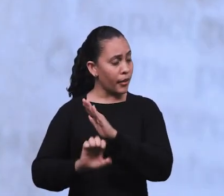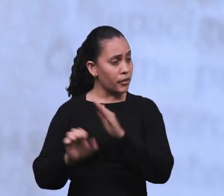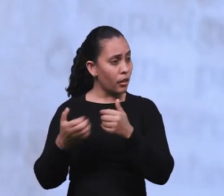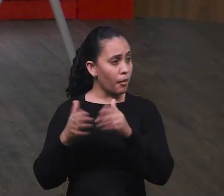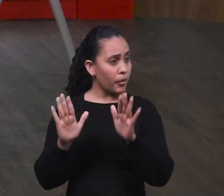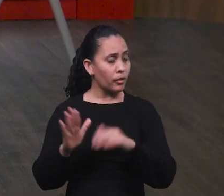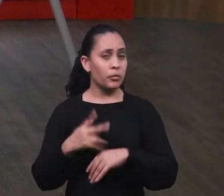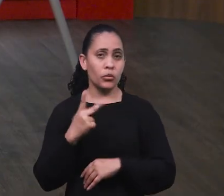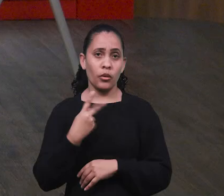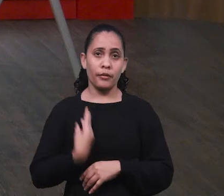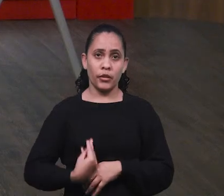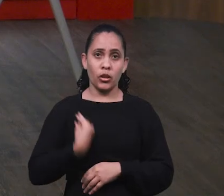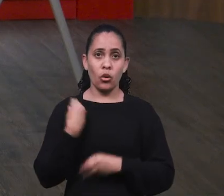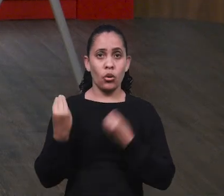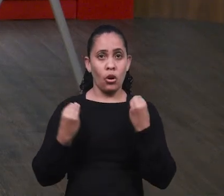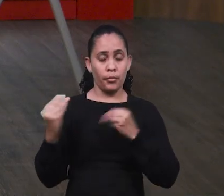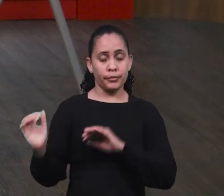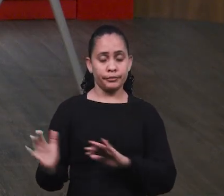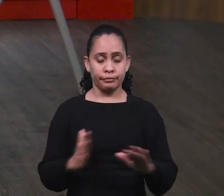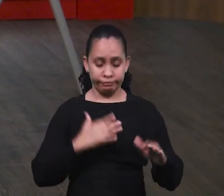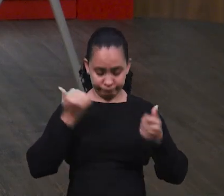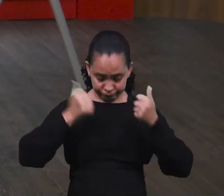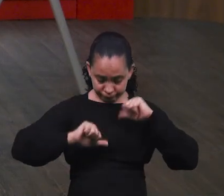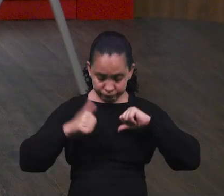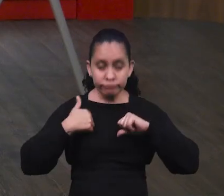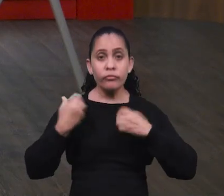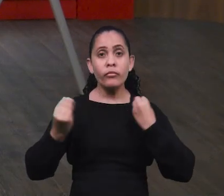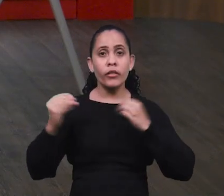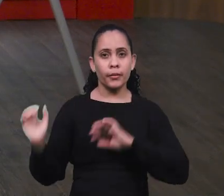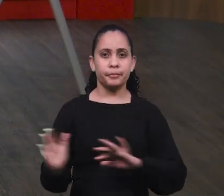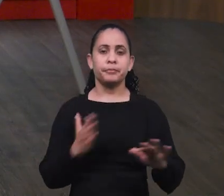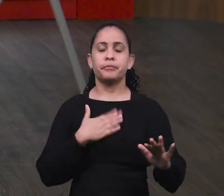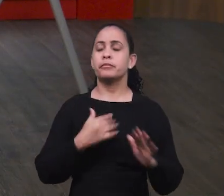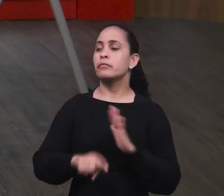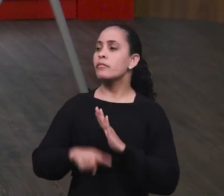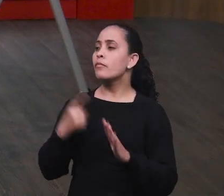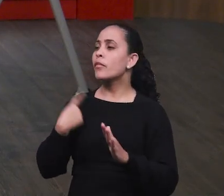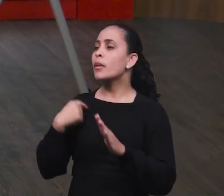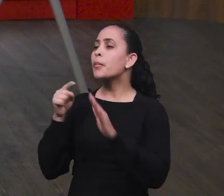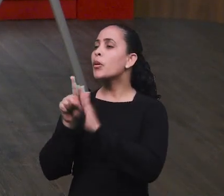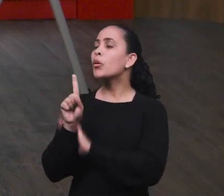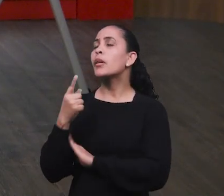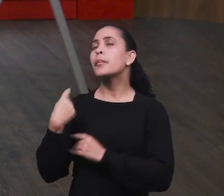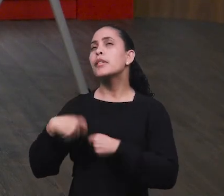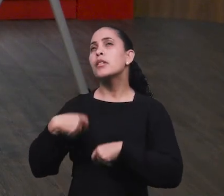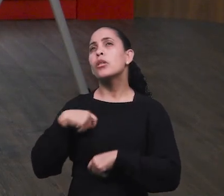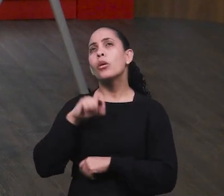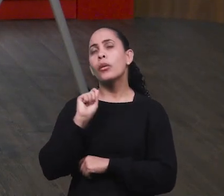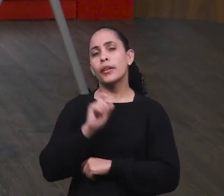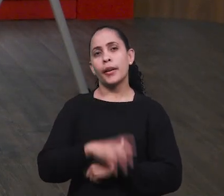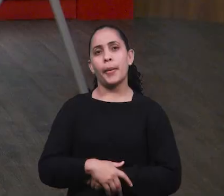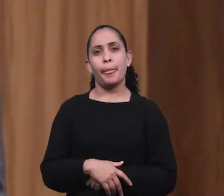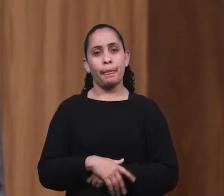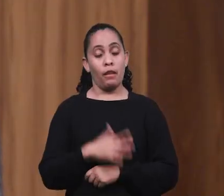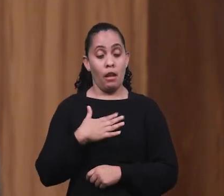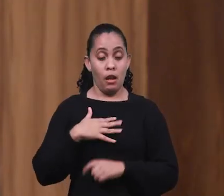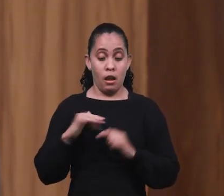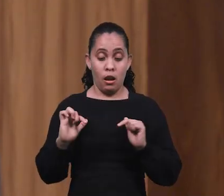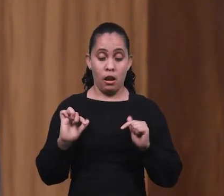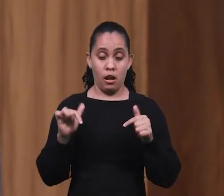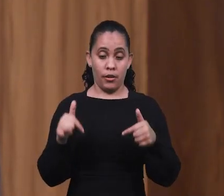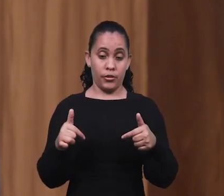tem vontade de ter na sua vida. Como que ela se autoavalia? Perfeito. Primeira pergunta que a pessoa precisa se fazer é o seguinte: eu